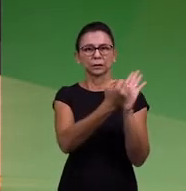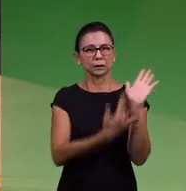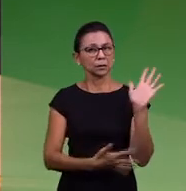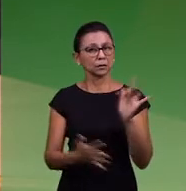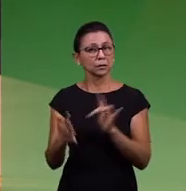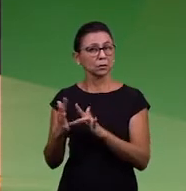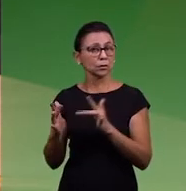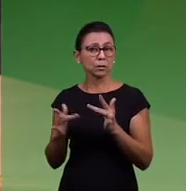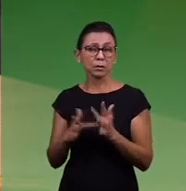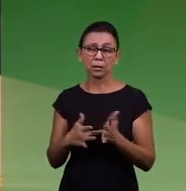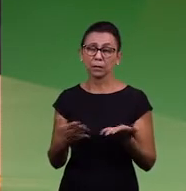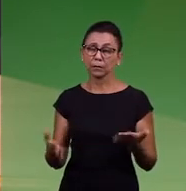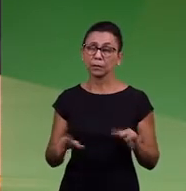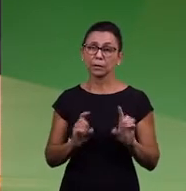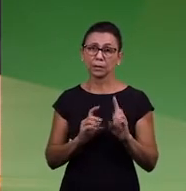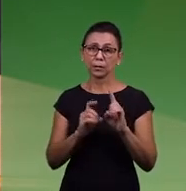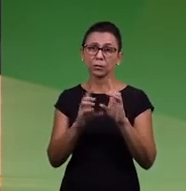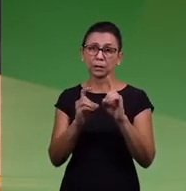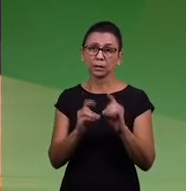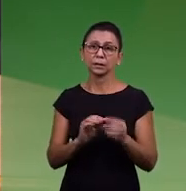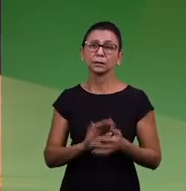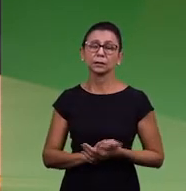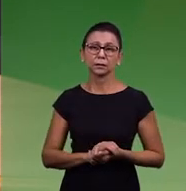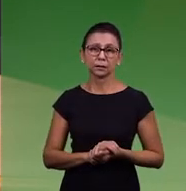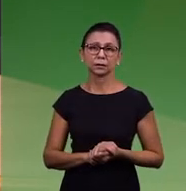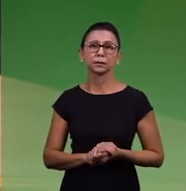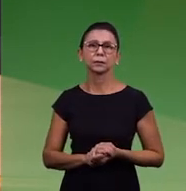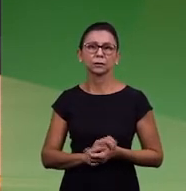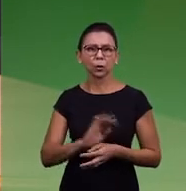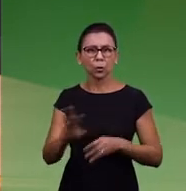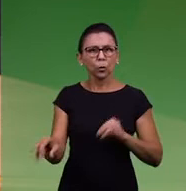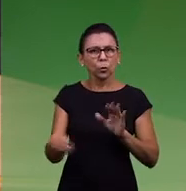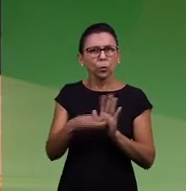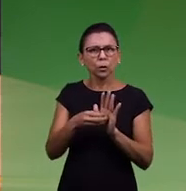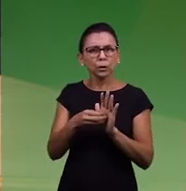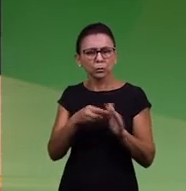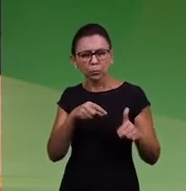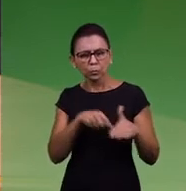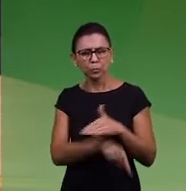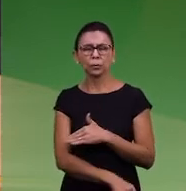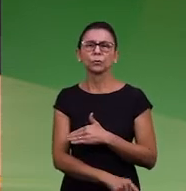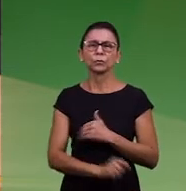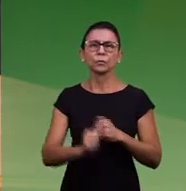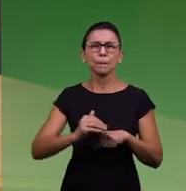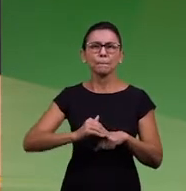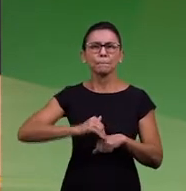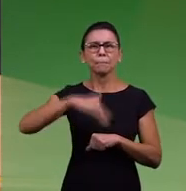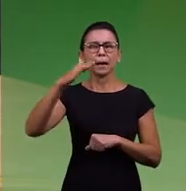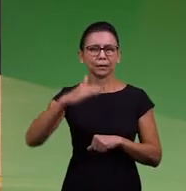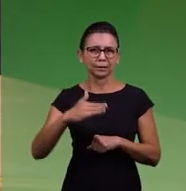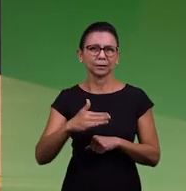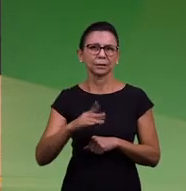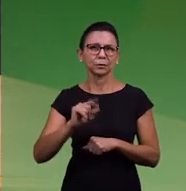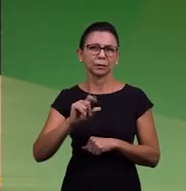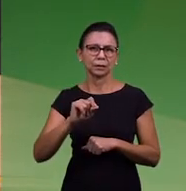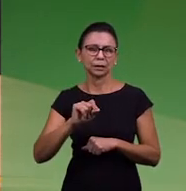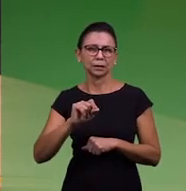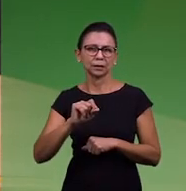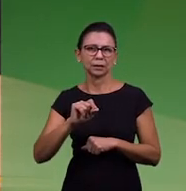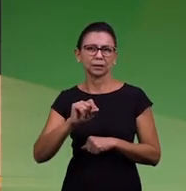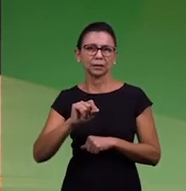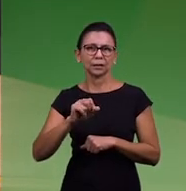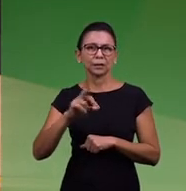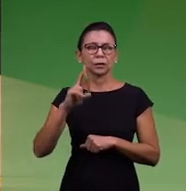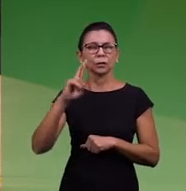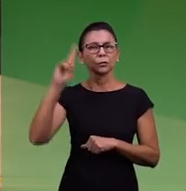nele vieram apenas reforçar para nós, ou seja, dar um conteúdo mais profundo àquilo que o Senhor já tinha revelado para nós na obra